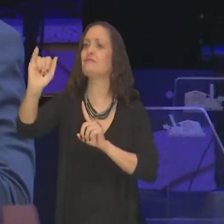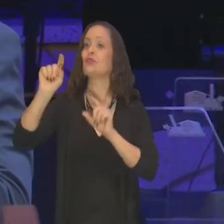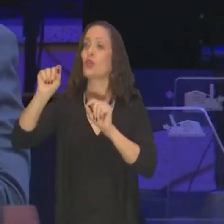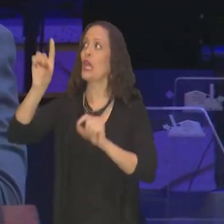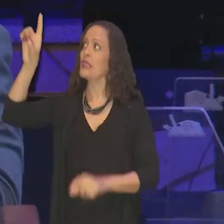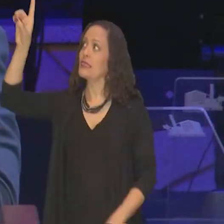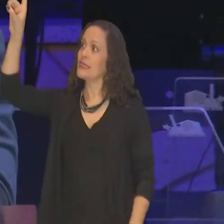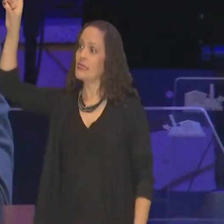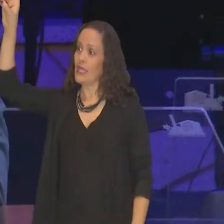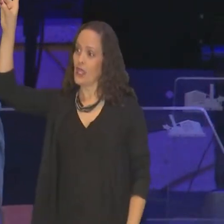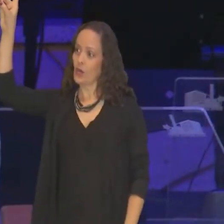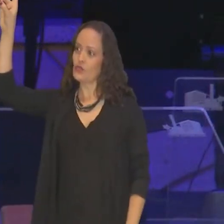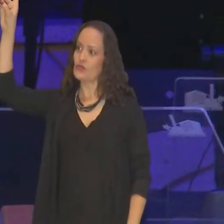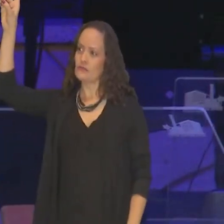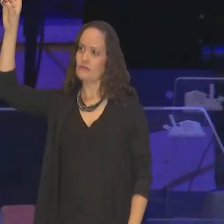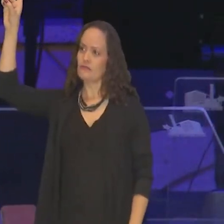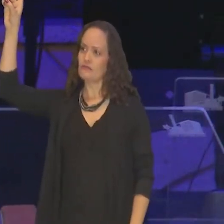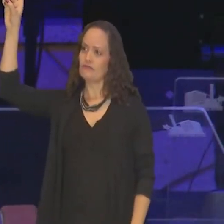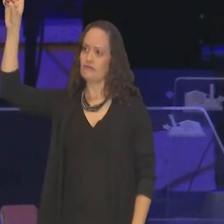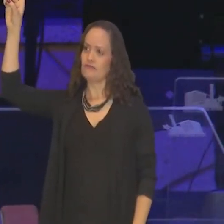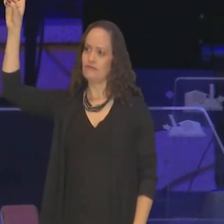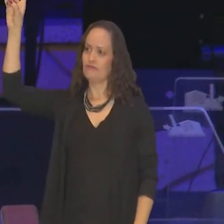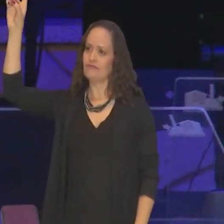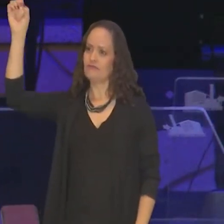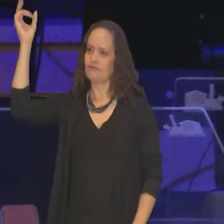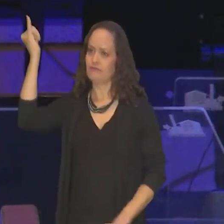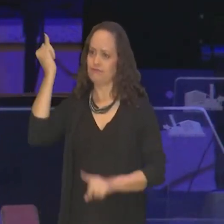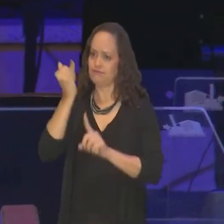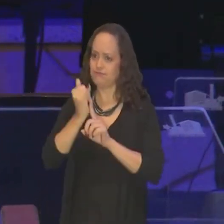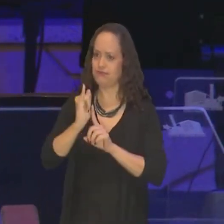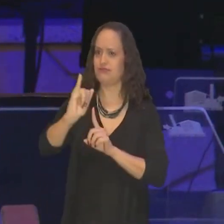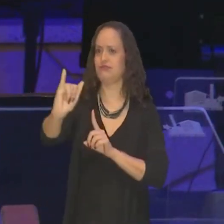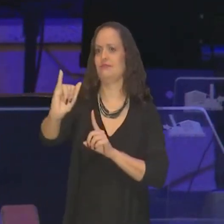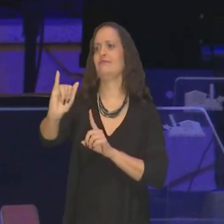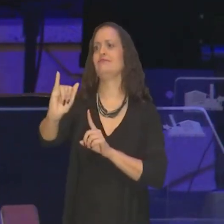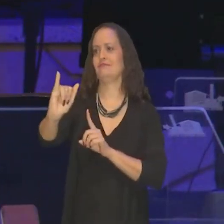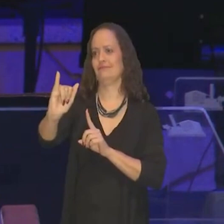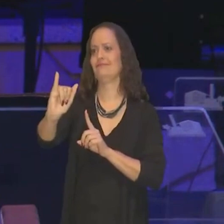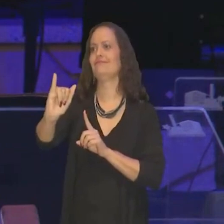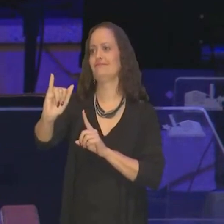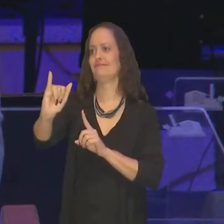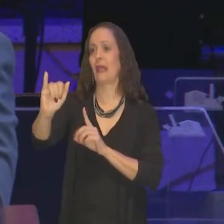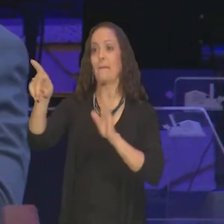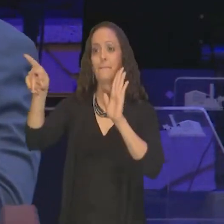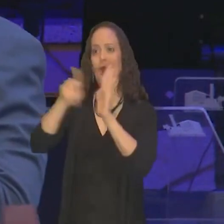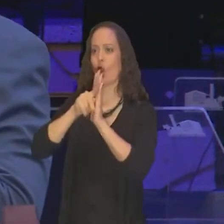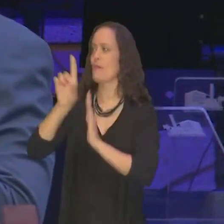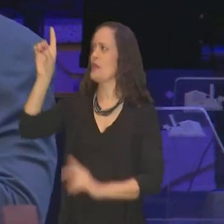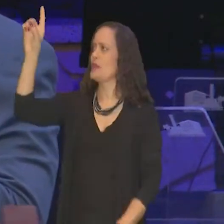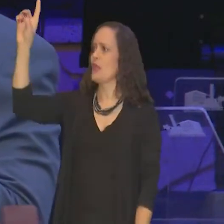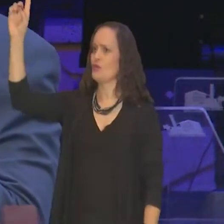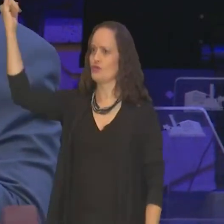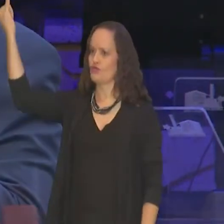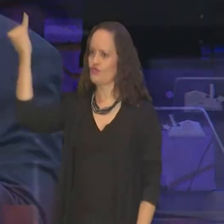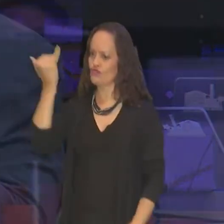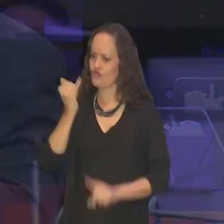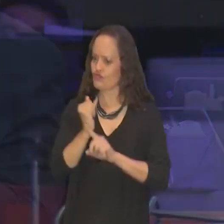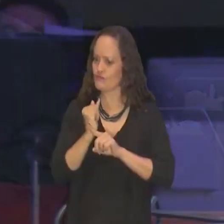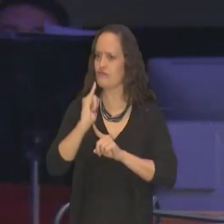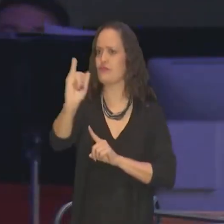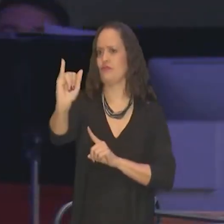de Deus é inspirada por Deus. A profecia é uma evidência